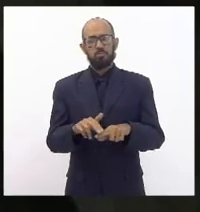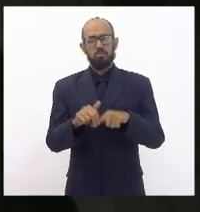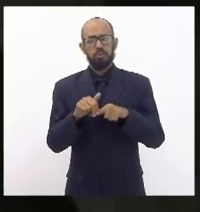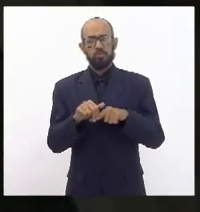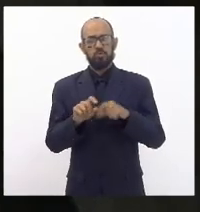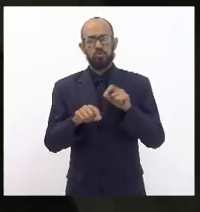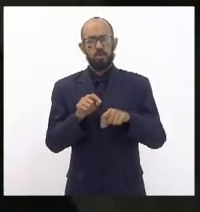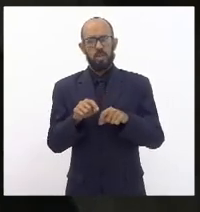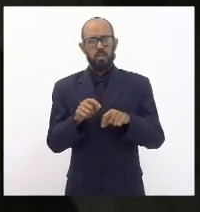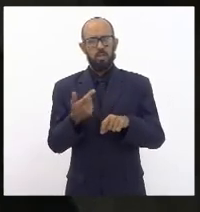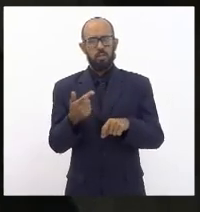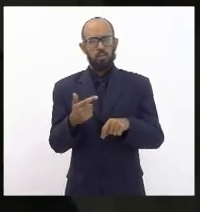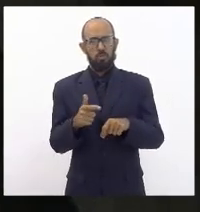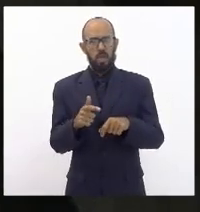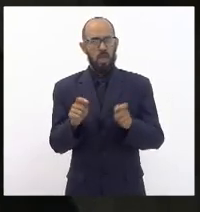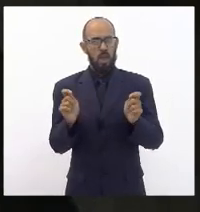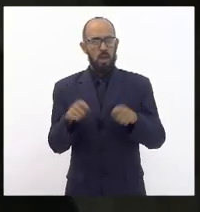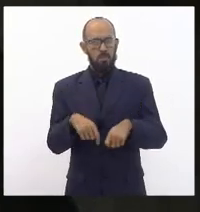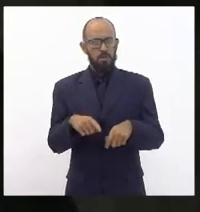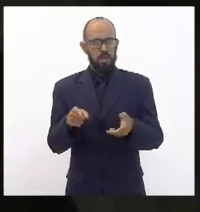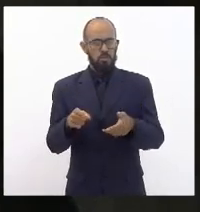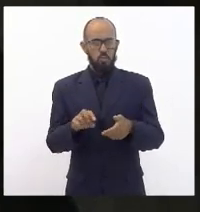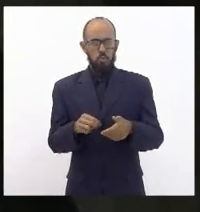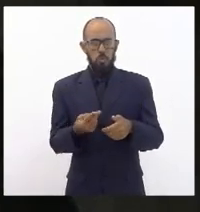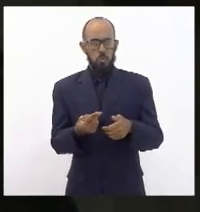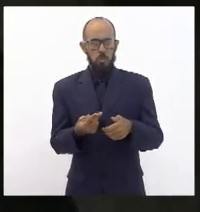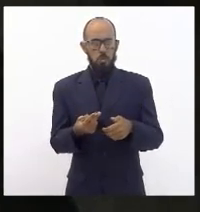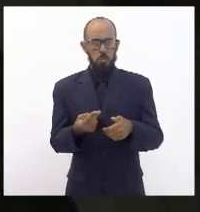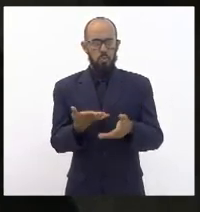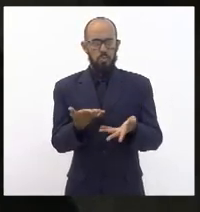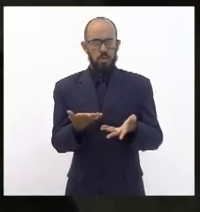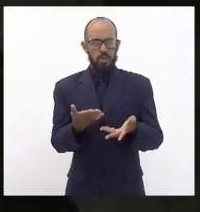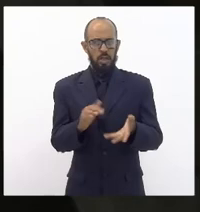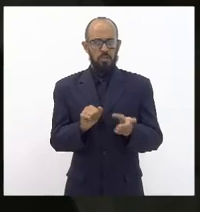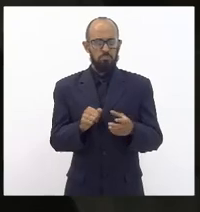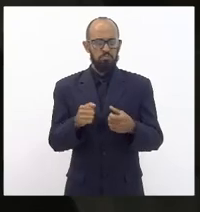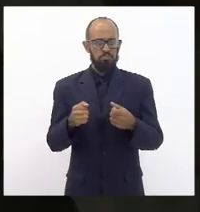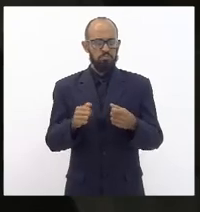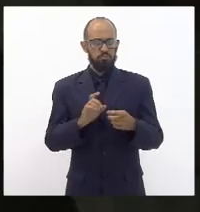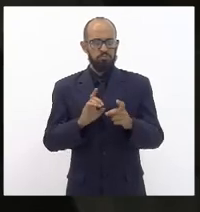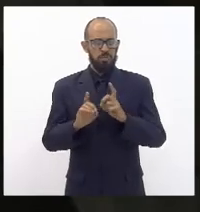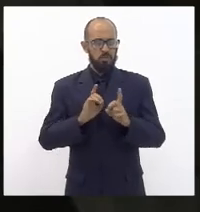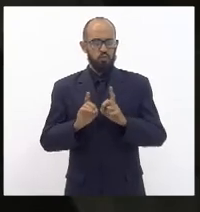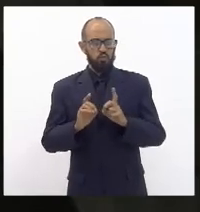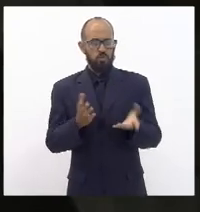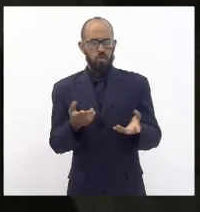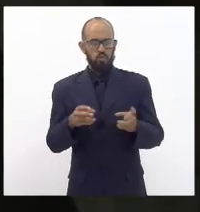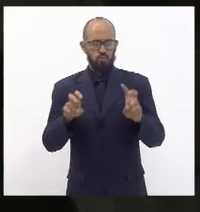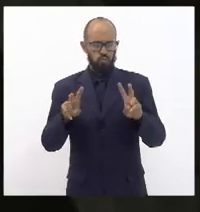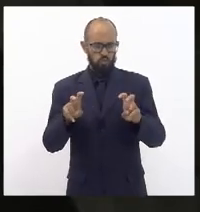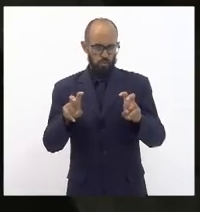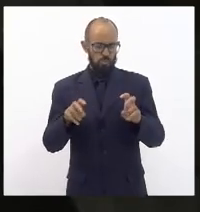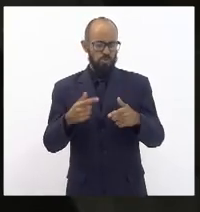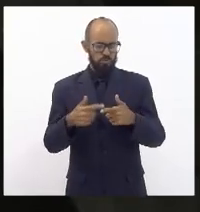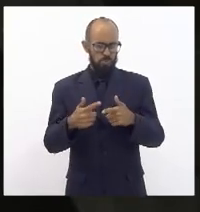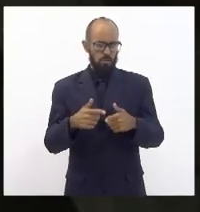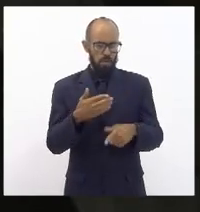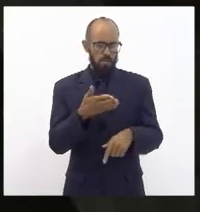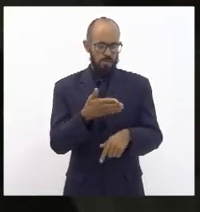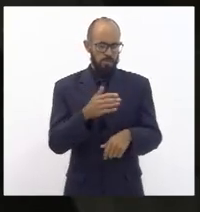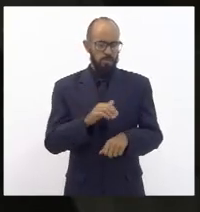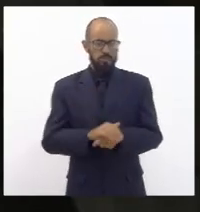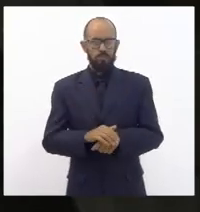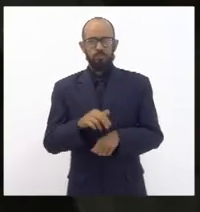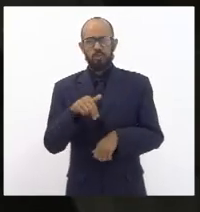nenhum nenhum cabimento nenhum elemento palpatório empírico concreto em relação em relação a isso é